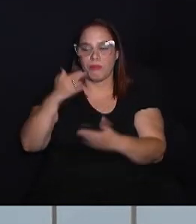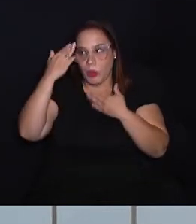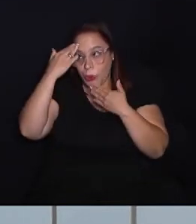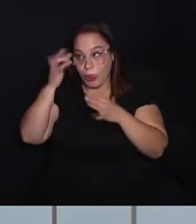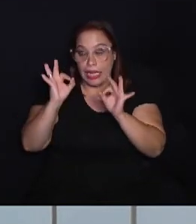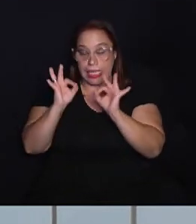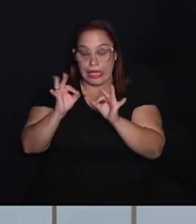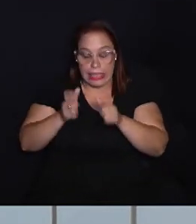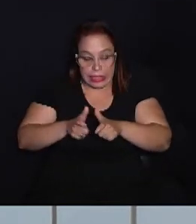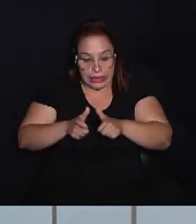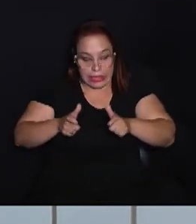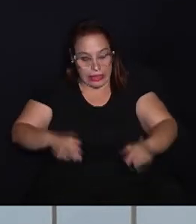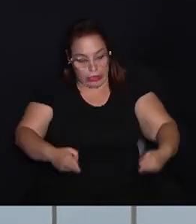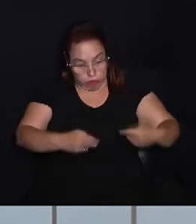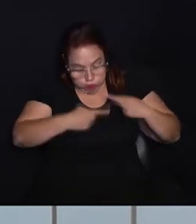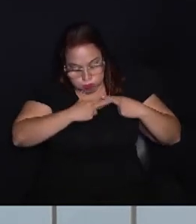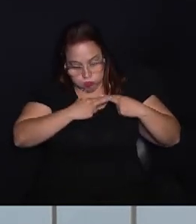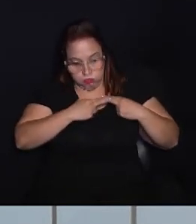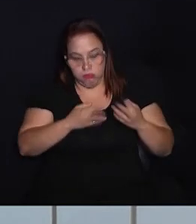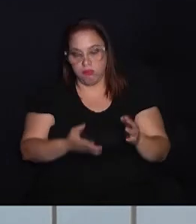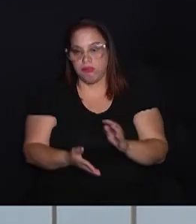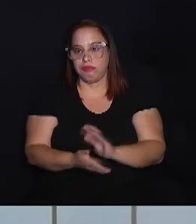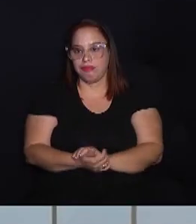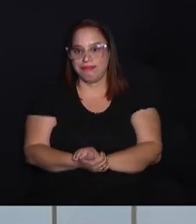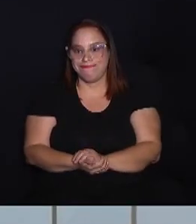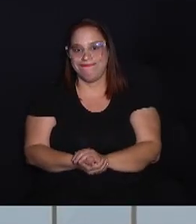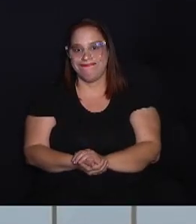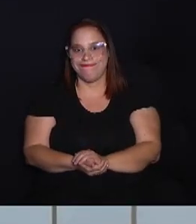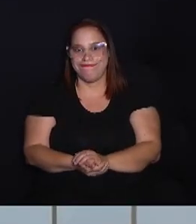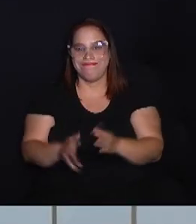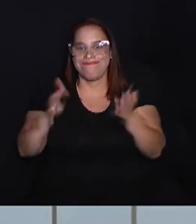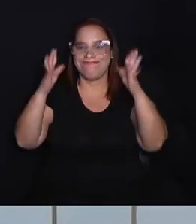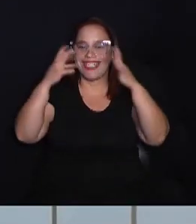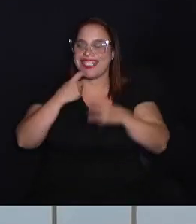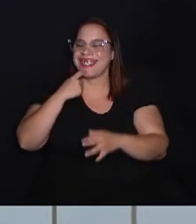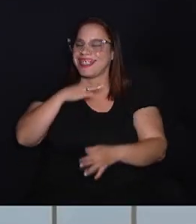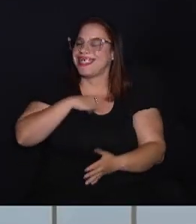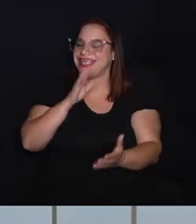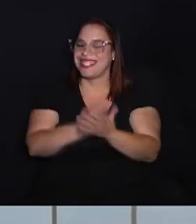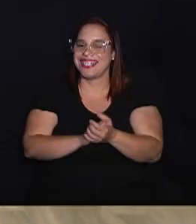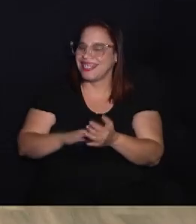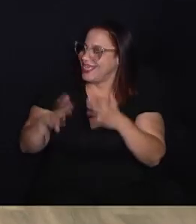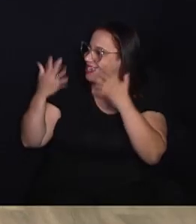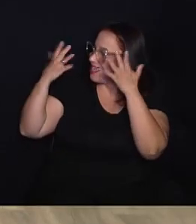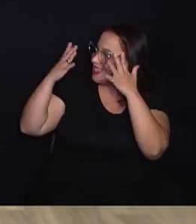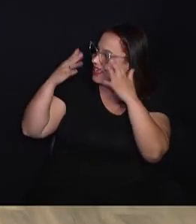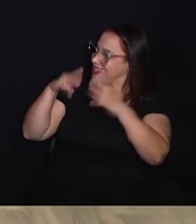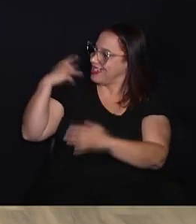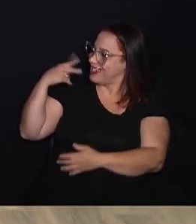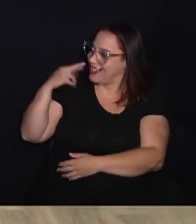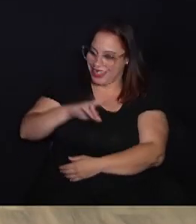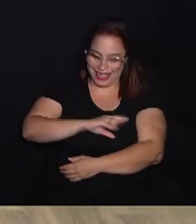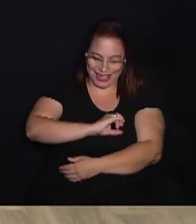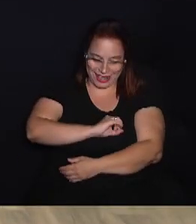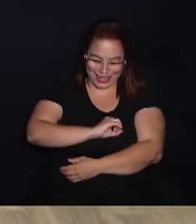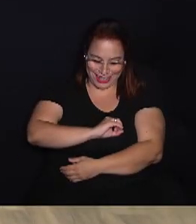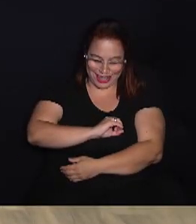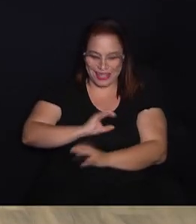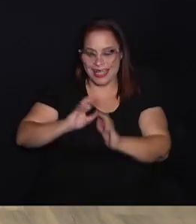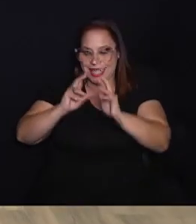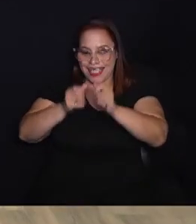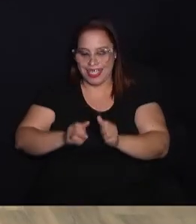instrumento importante do Poder Legislativo, do vereador, para atender pontualmente necessidades e demandas das cidades, de